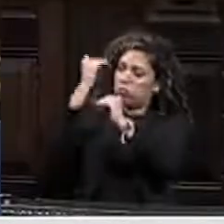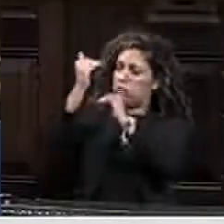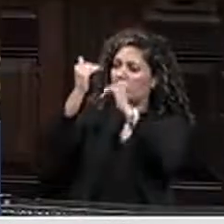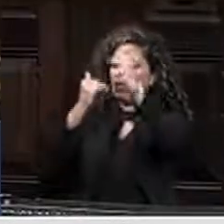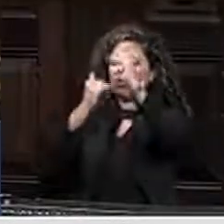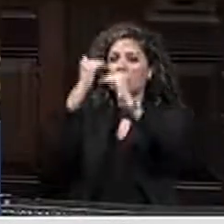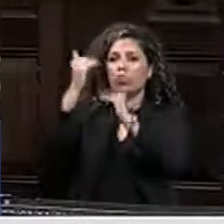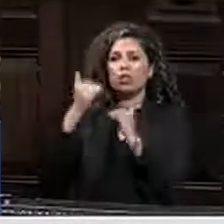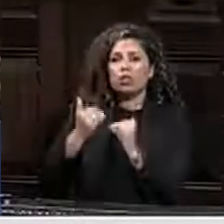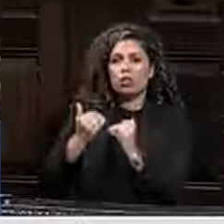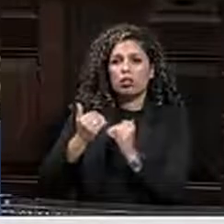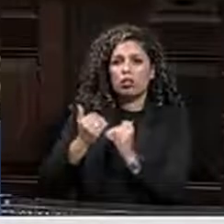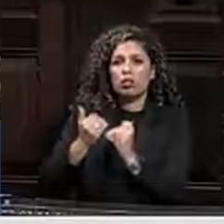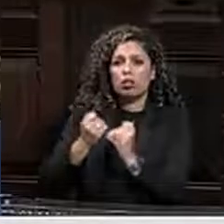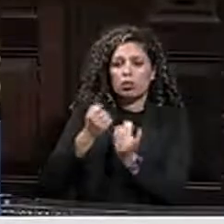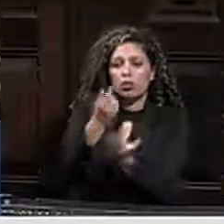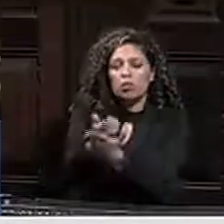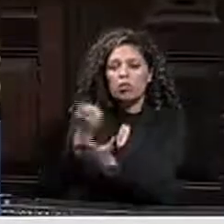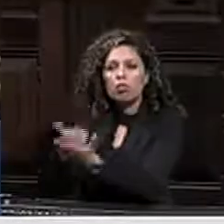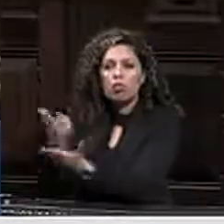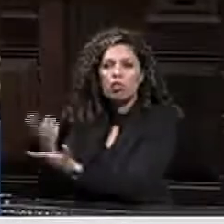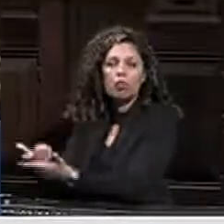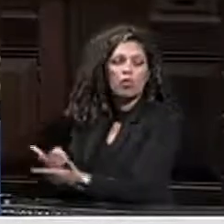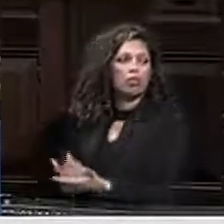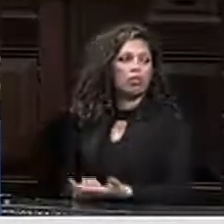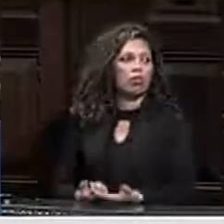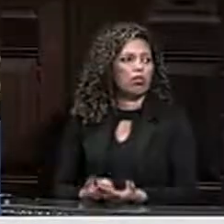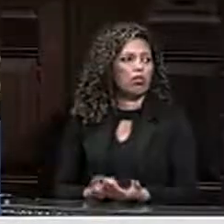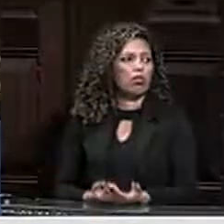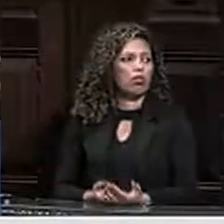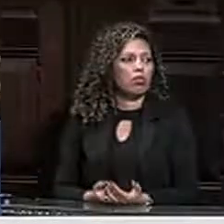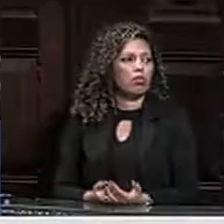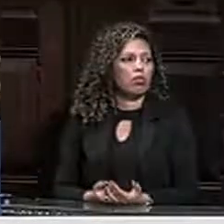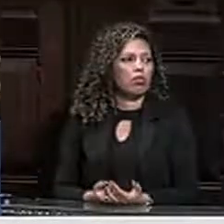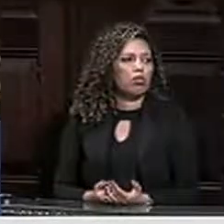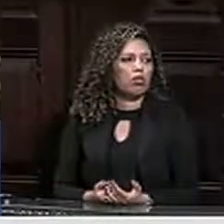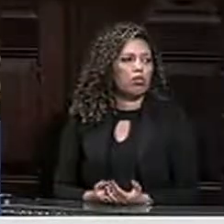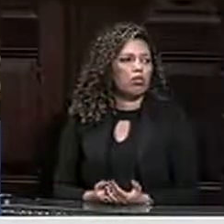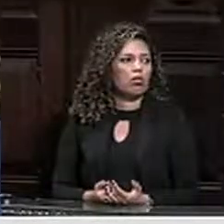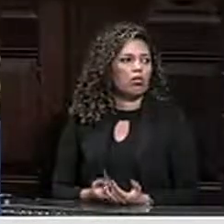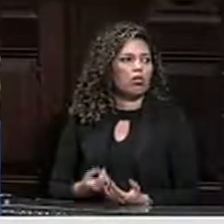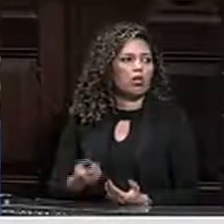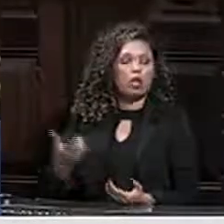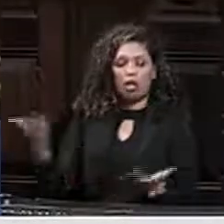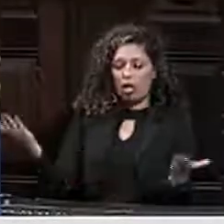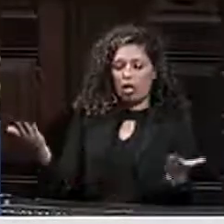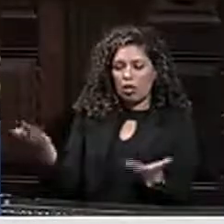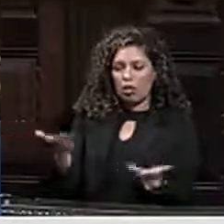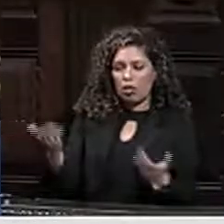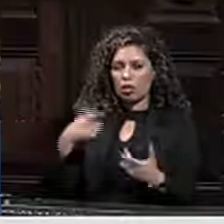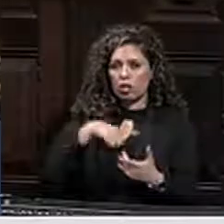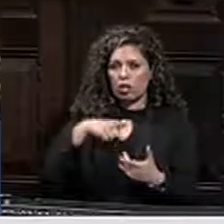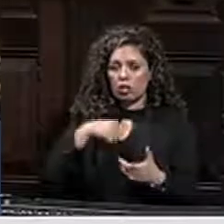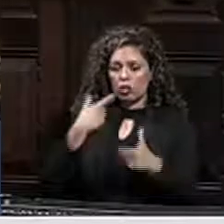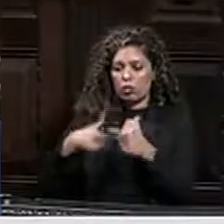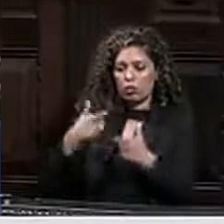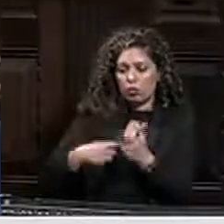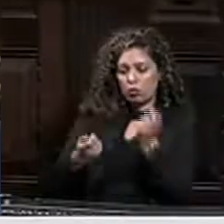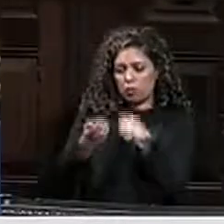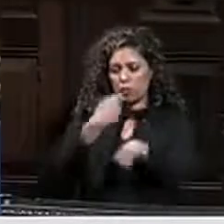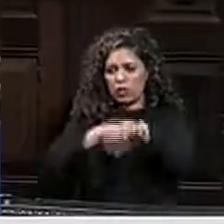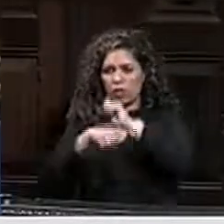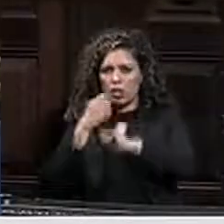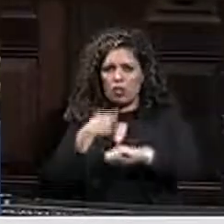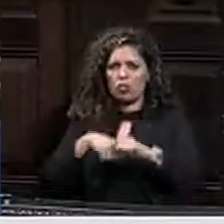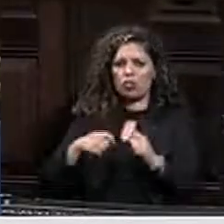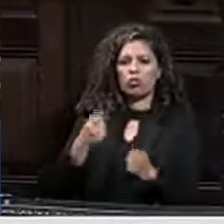as receitas. Ou seja, o nosso problema de administração das finanças públicas do Estado do Rio de